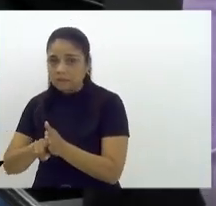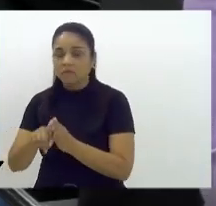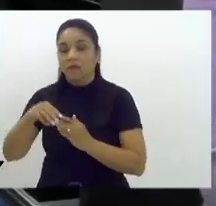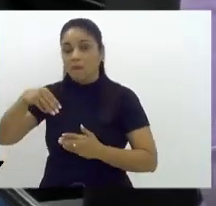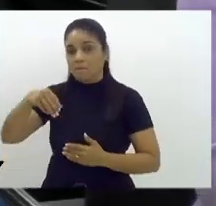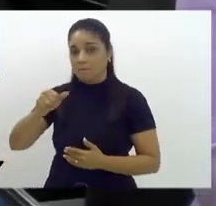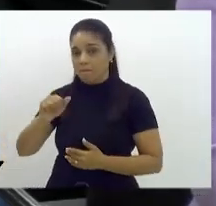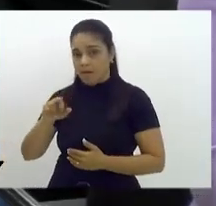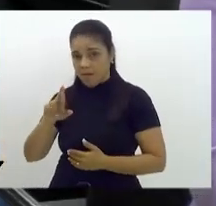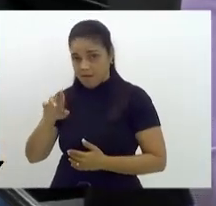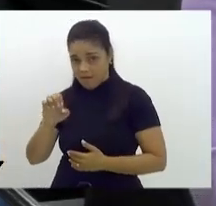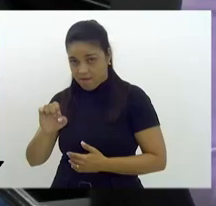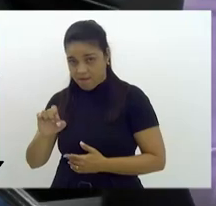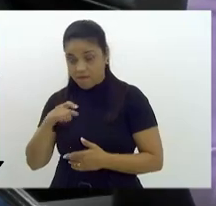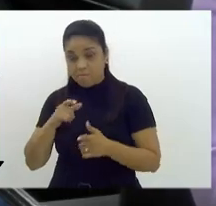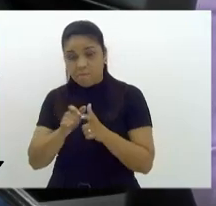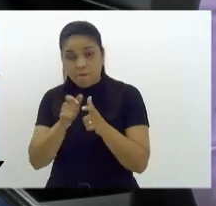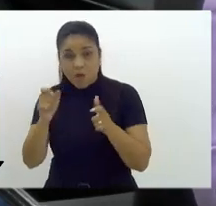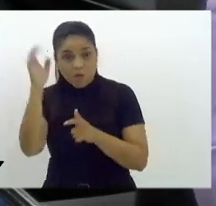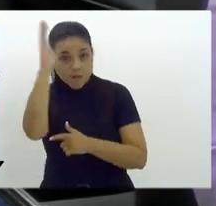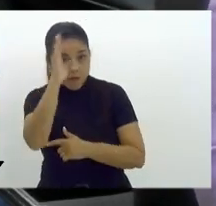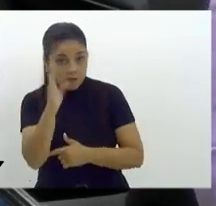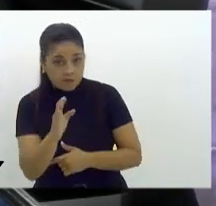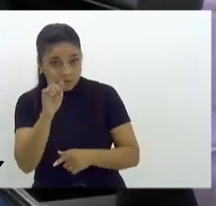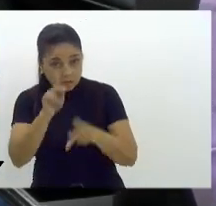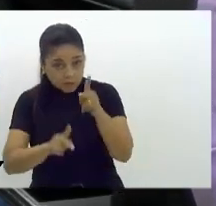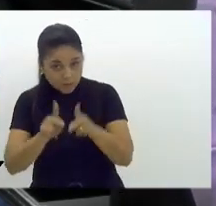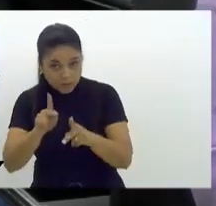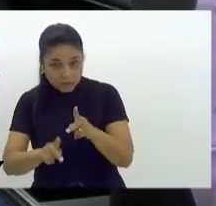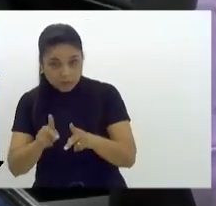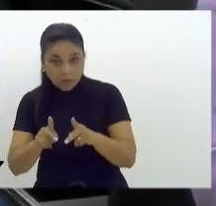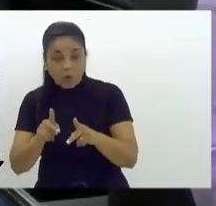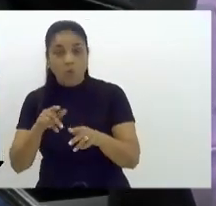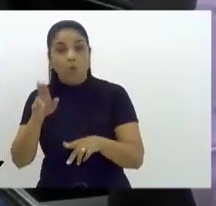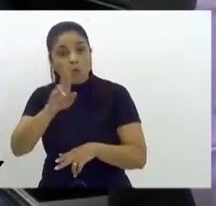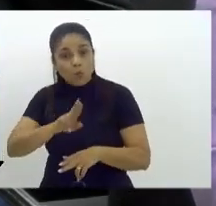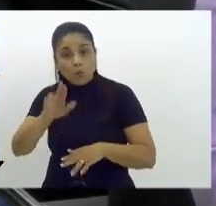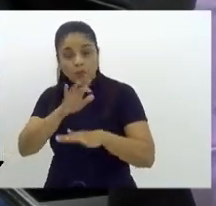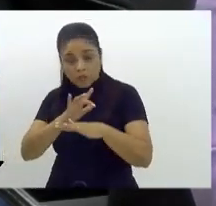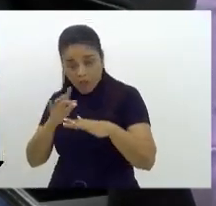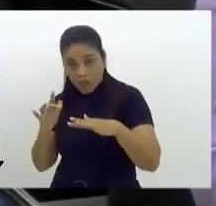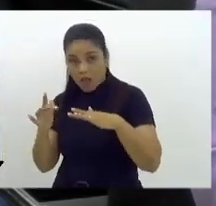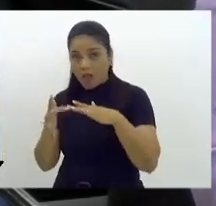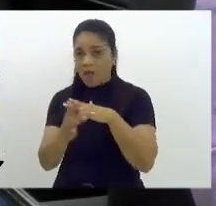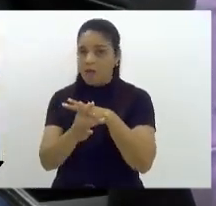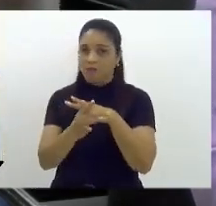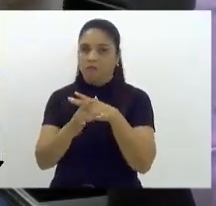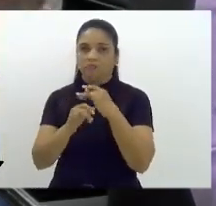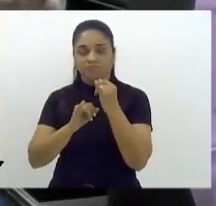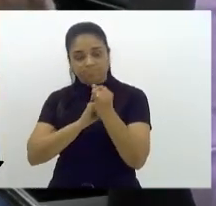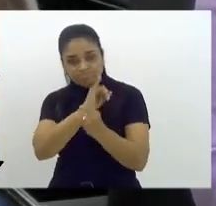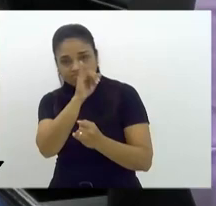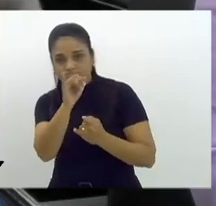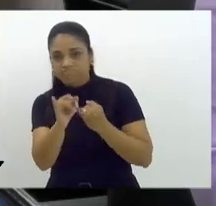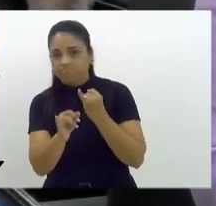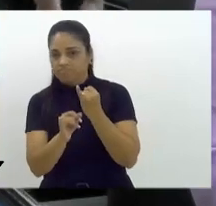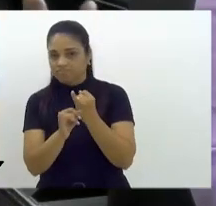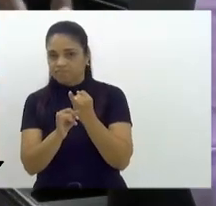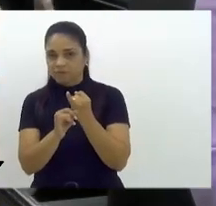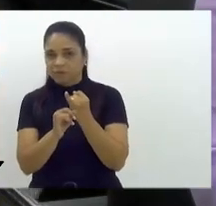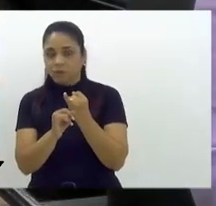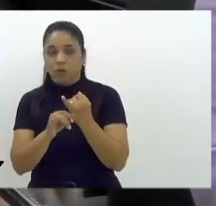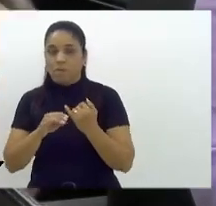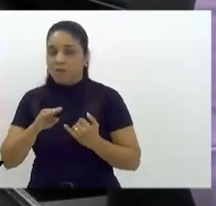a maioria dos brasileiros utilizam redes né até acesso à internet não pela banda